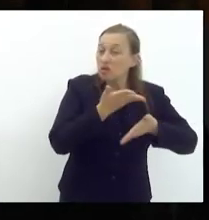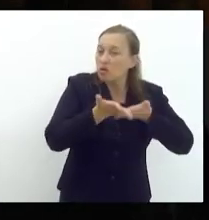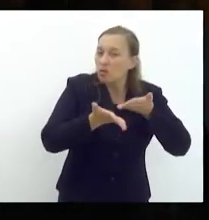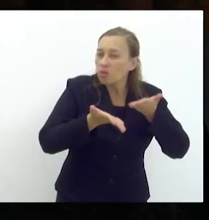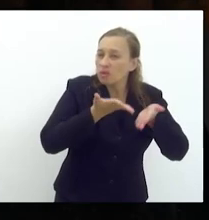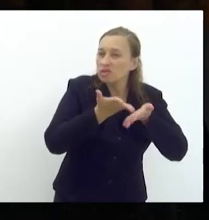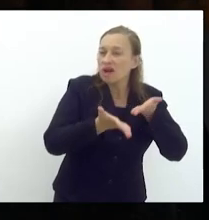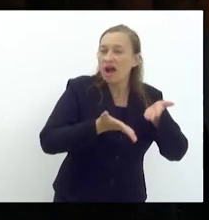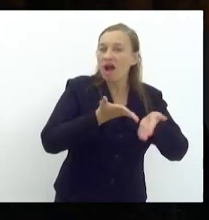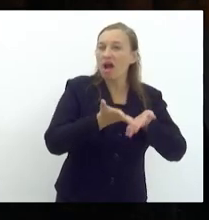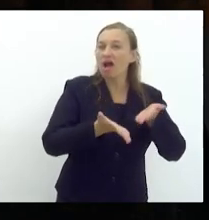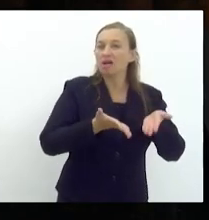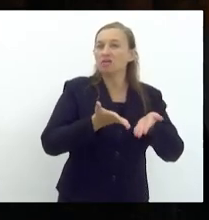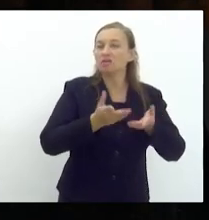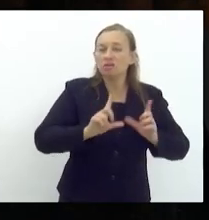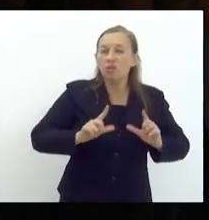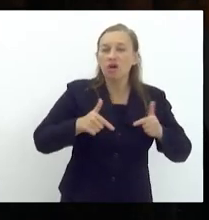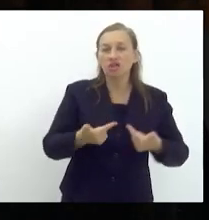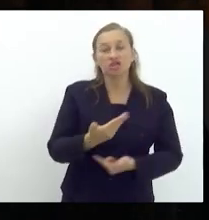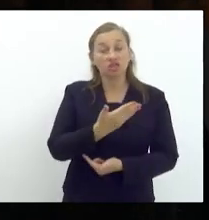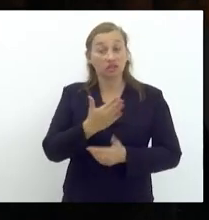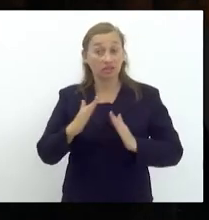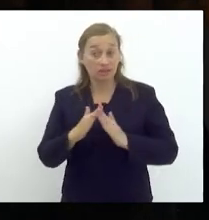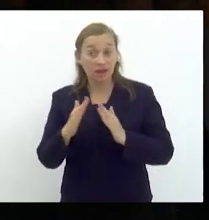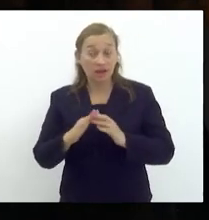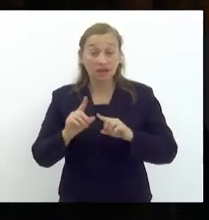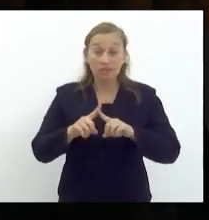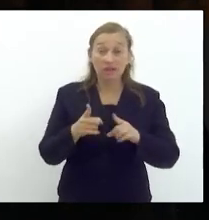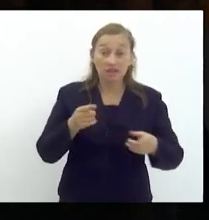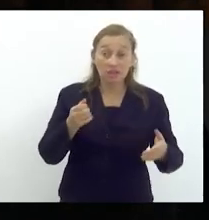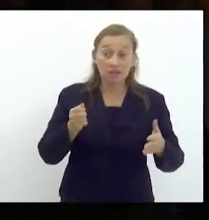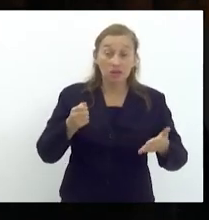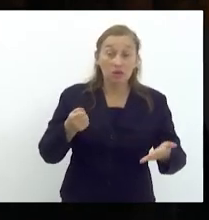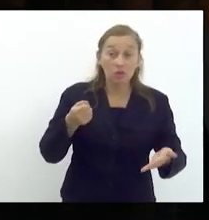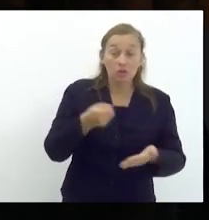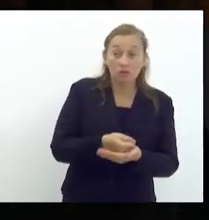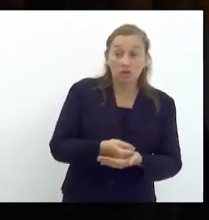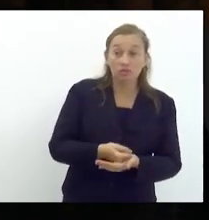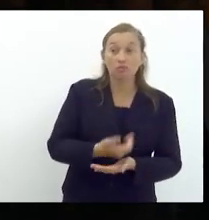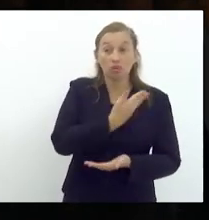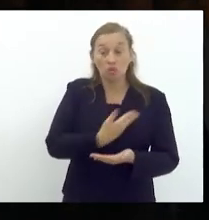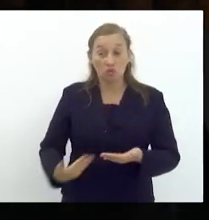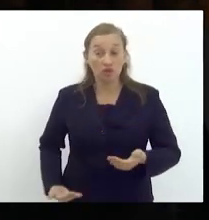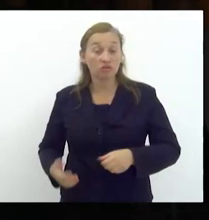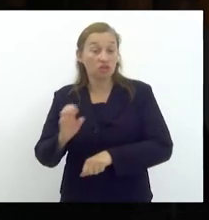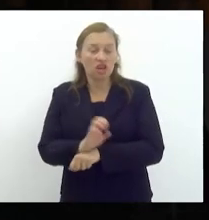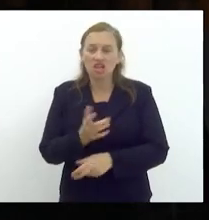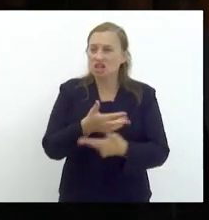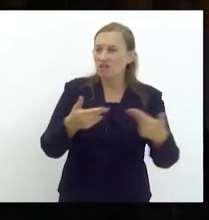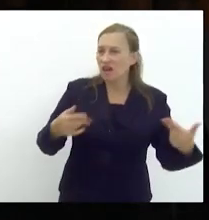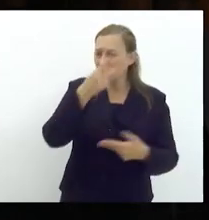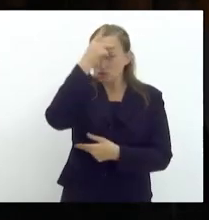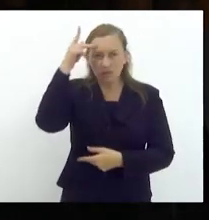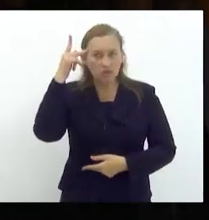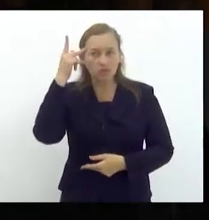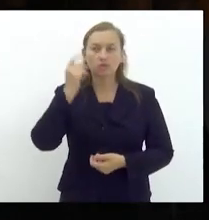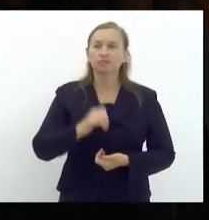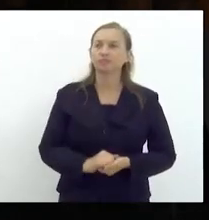foi um gesto dessa casa mas executado pelo Governo do Estado Teve muita gente